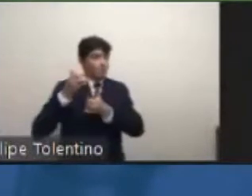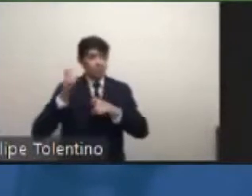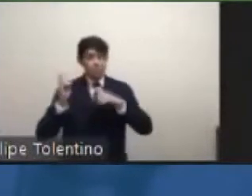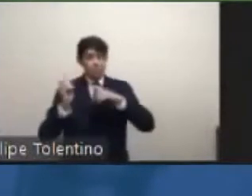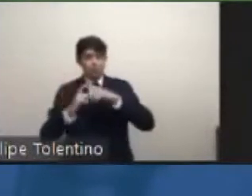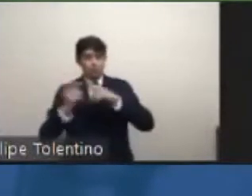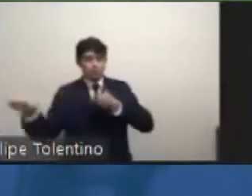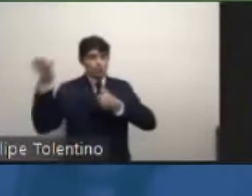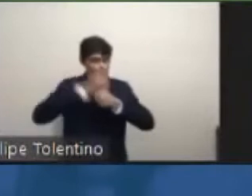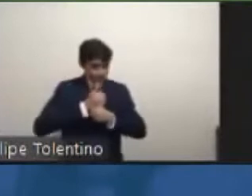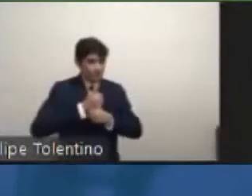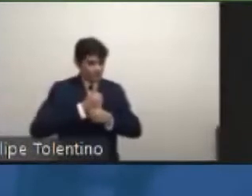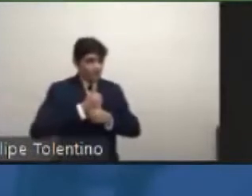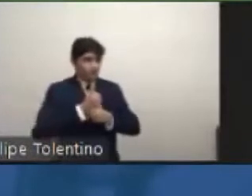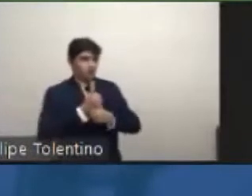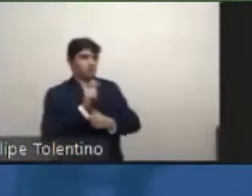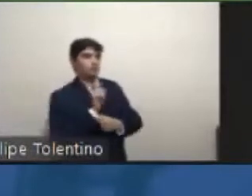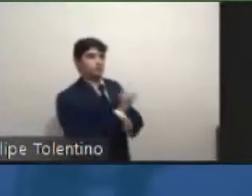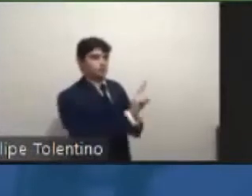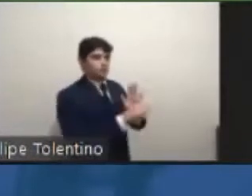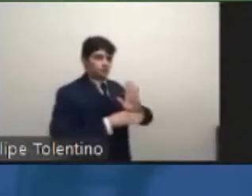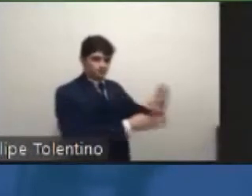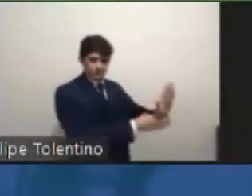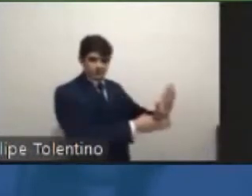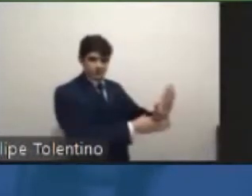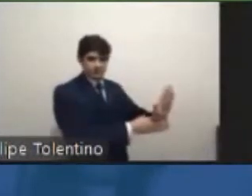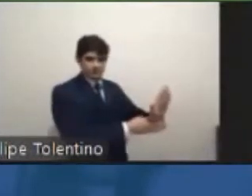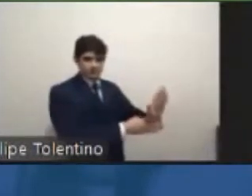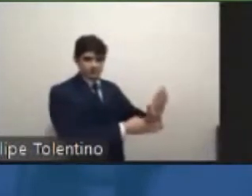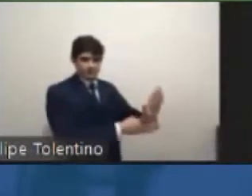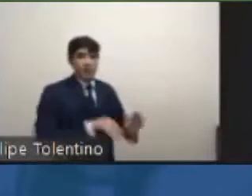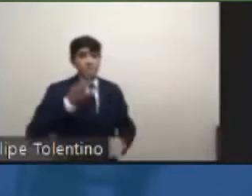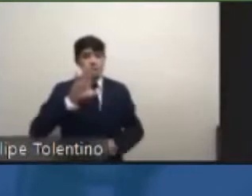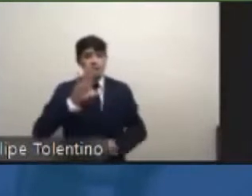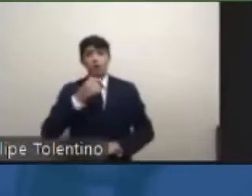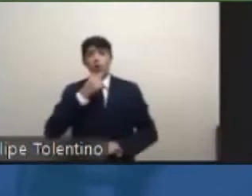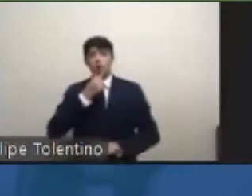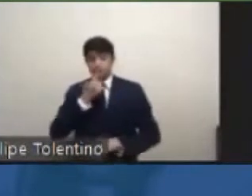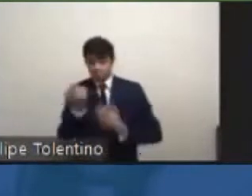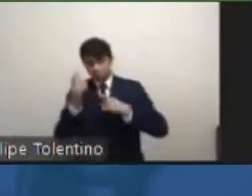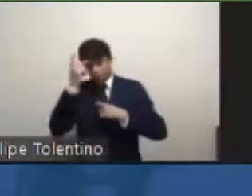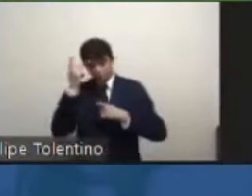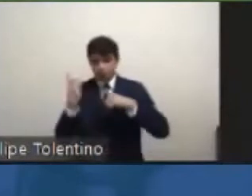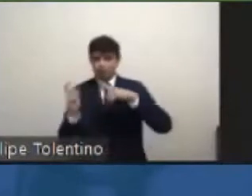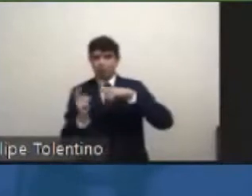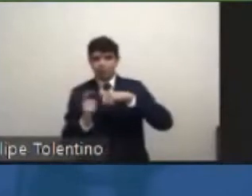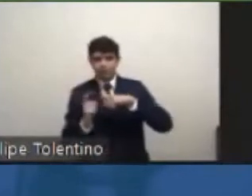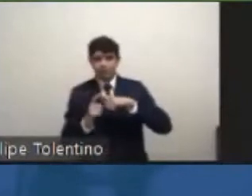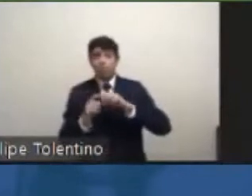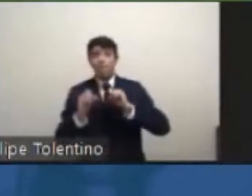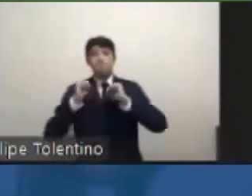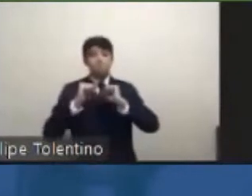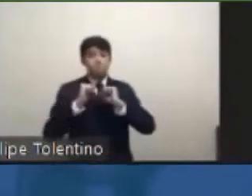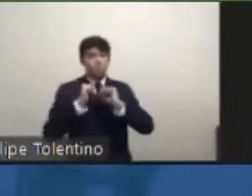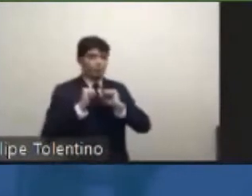196 da Constituição diz que saúde é dever do Estado e direito de todos. Então, se o paciente está no longa-mano da União,